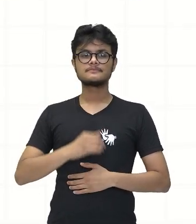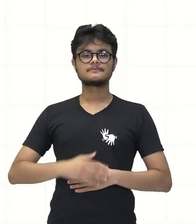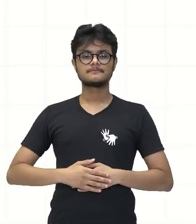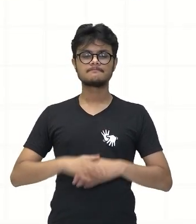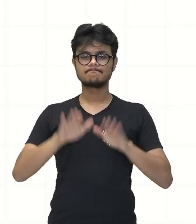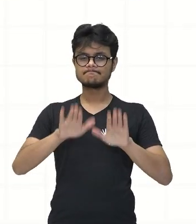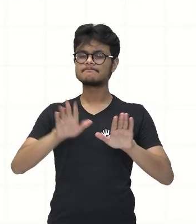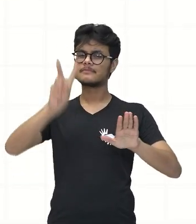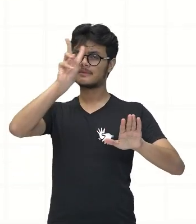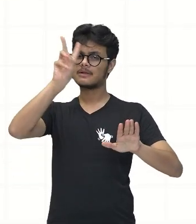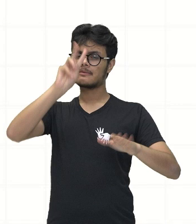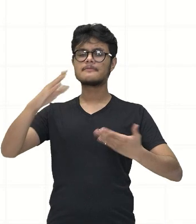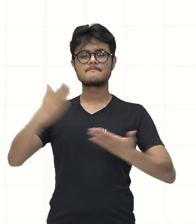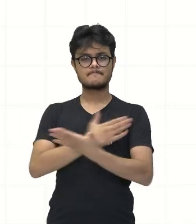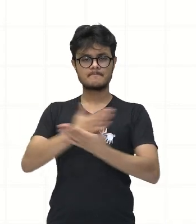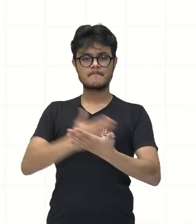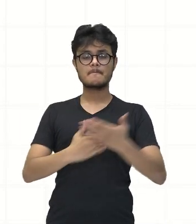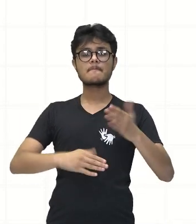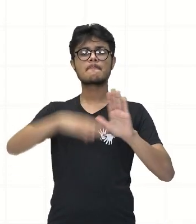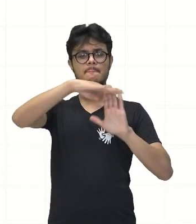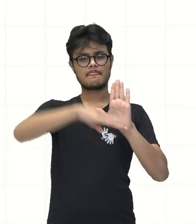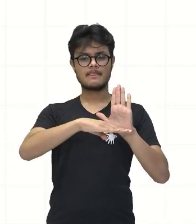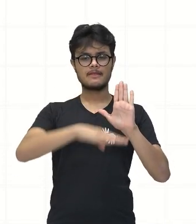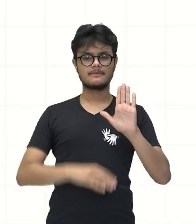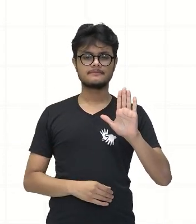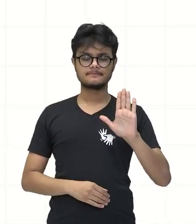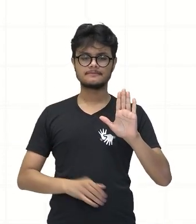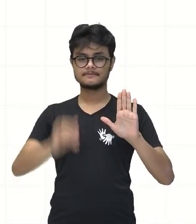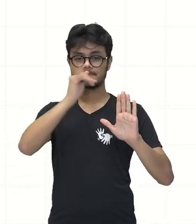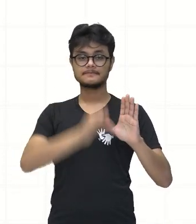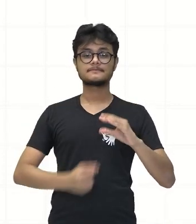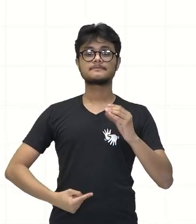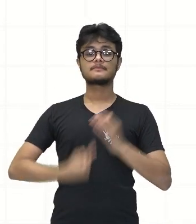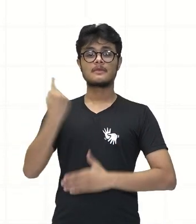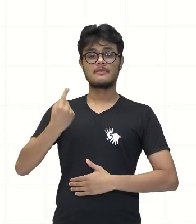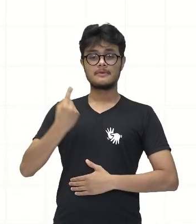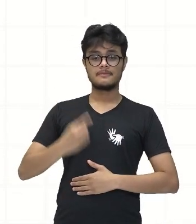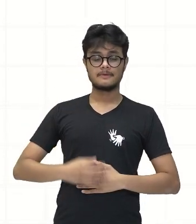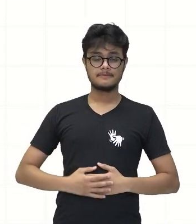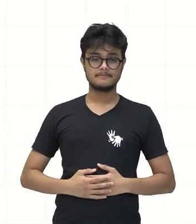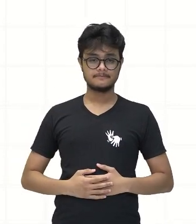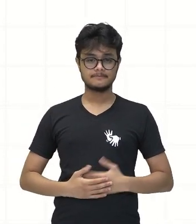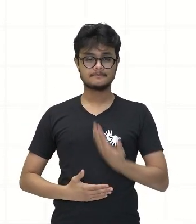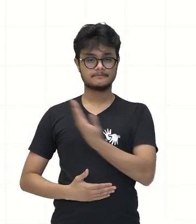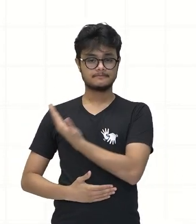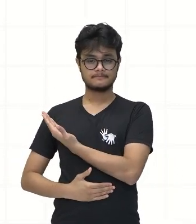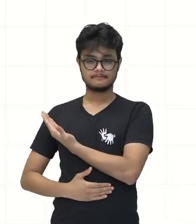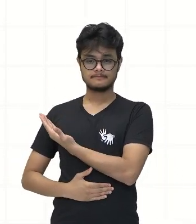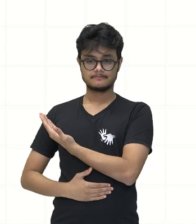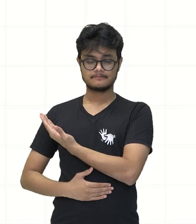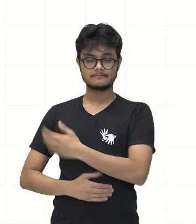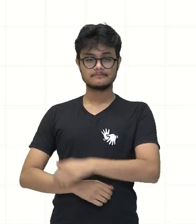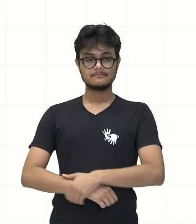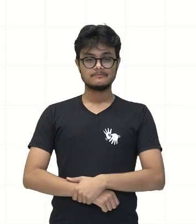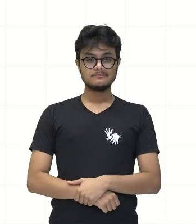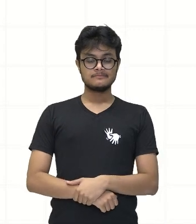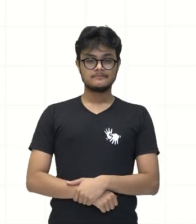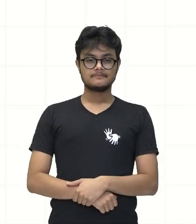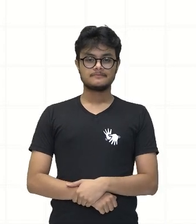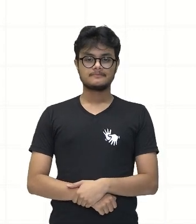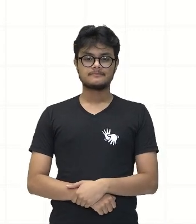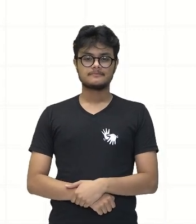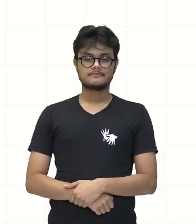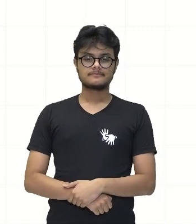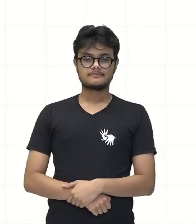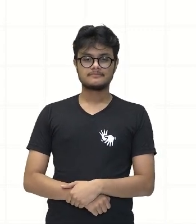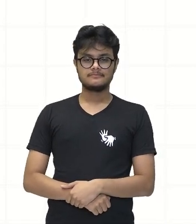recordando aqui algumas propriedades. A primeira dela, né, quando o índice do radical é